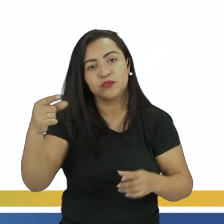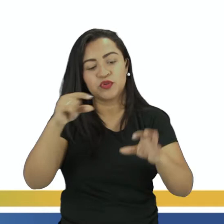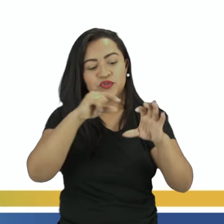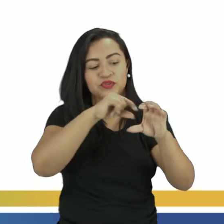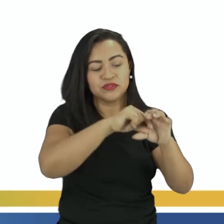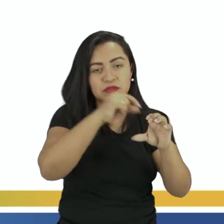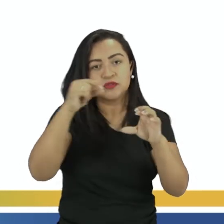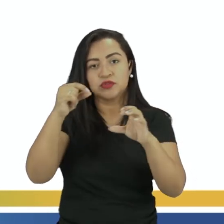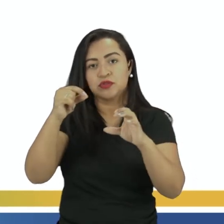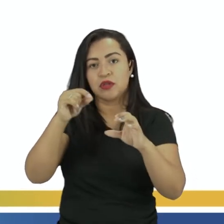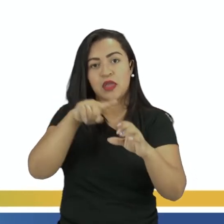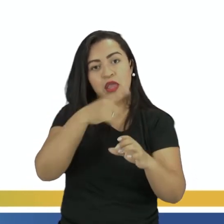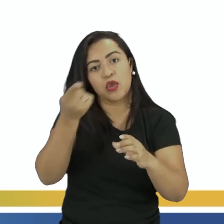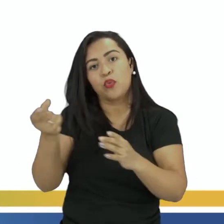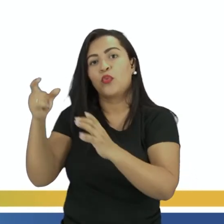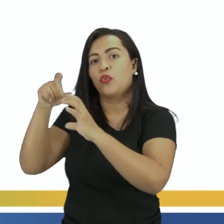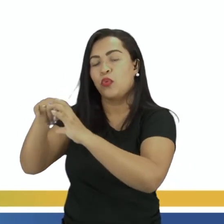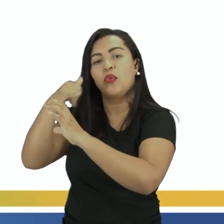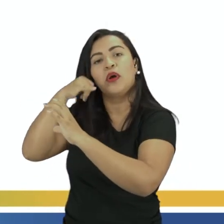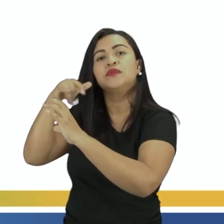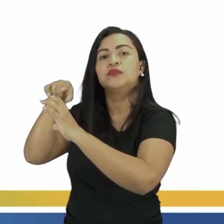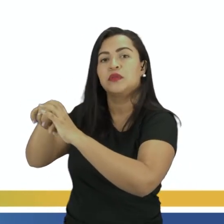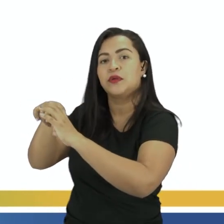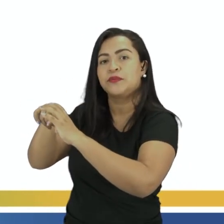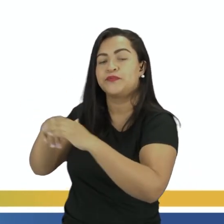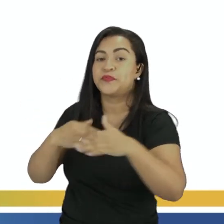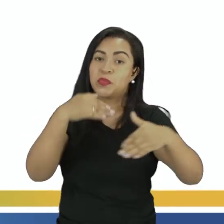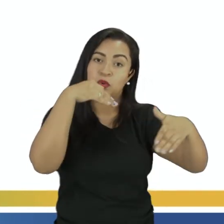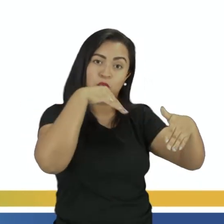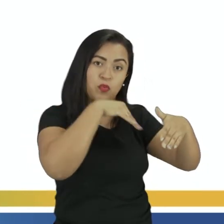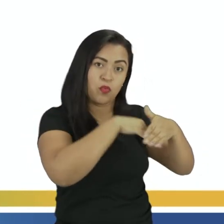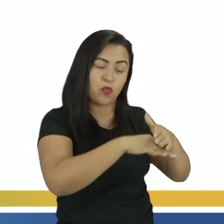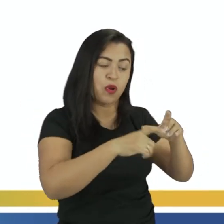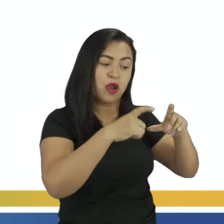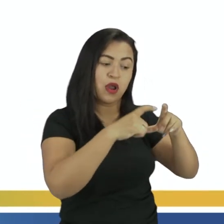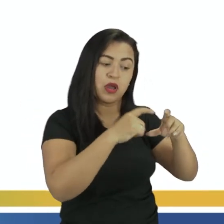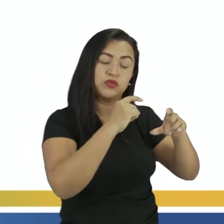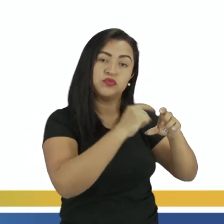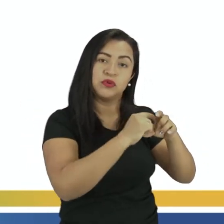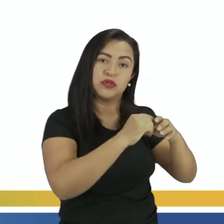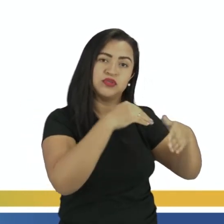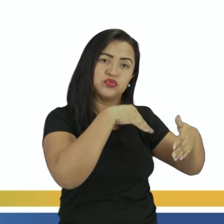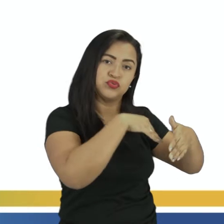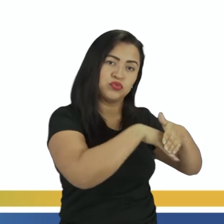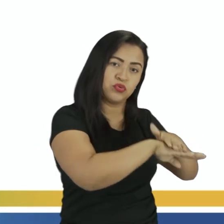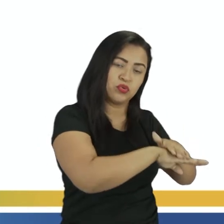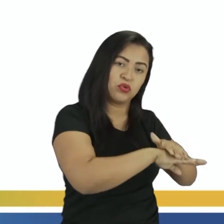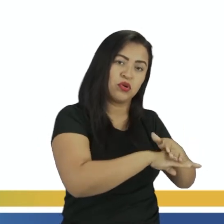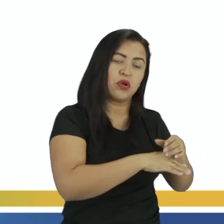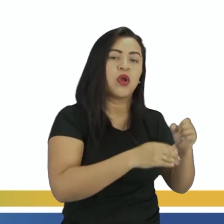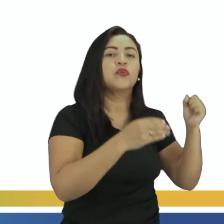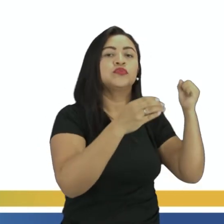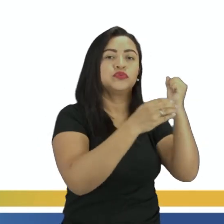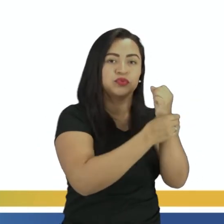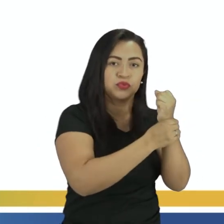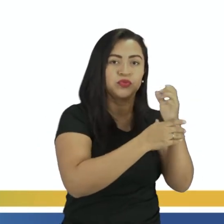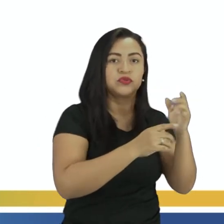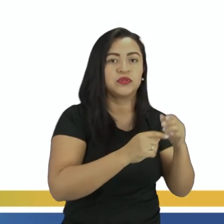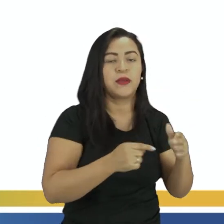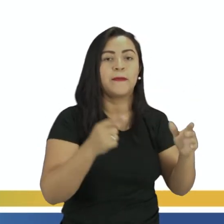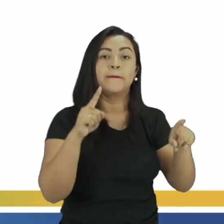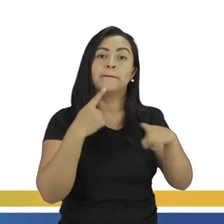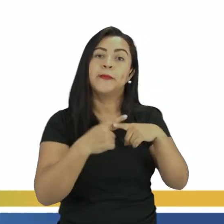e instalá-lo em seu aparelho, guarde o restante do cartão em local seguro e protegido. Nele constam